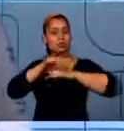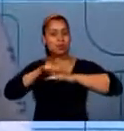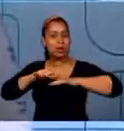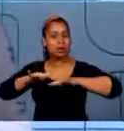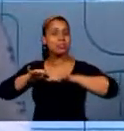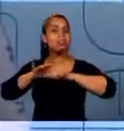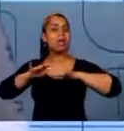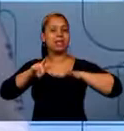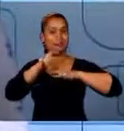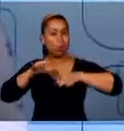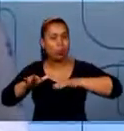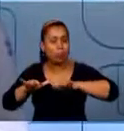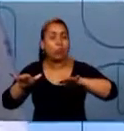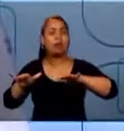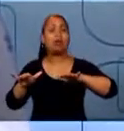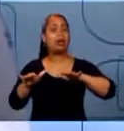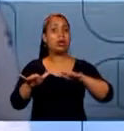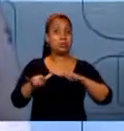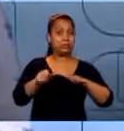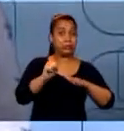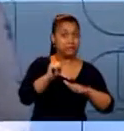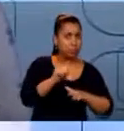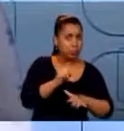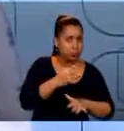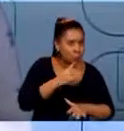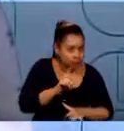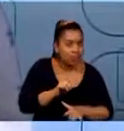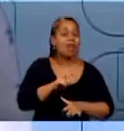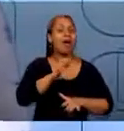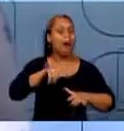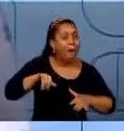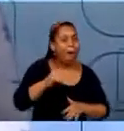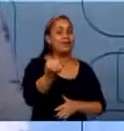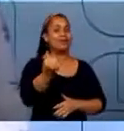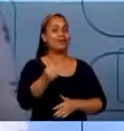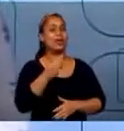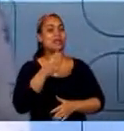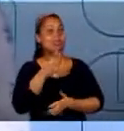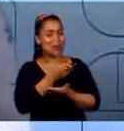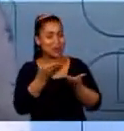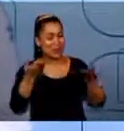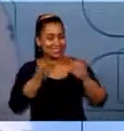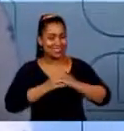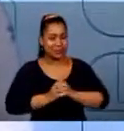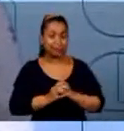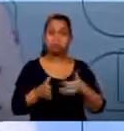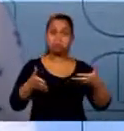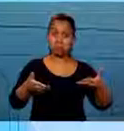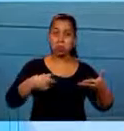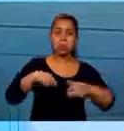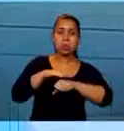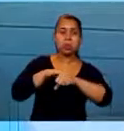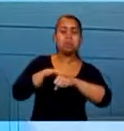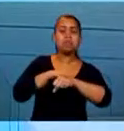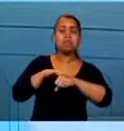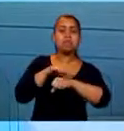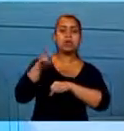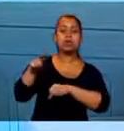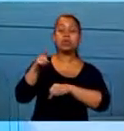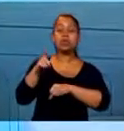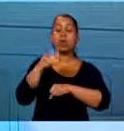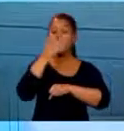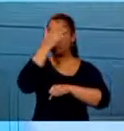ouviu falar, agora é a oportunidade de conhecer essa iniciativa aqui da cidade. Eu converso com o Arif Kais, que é um